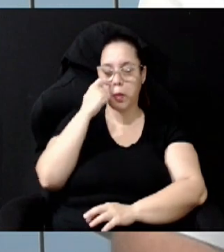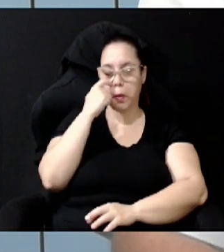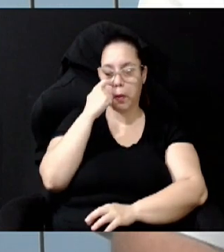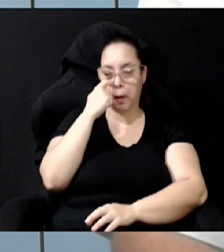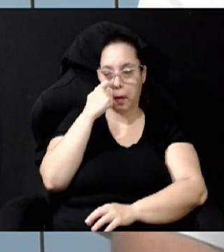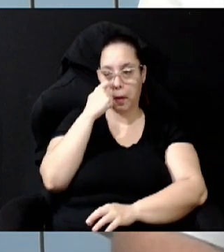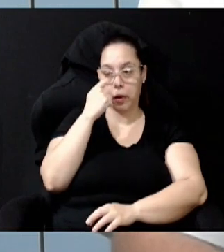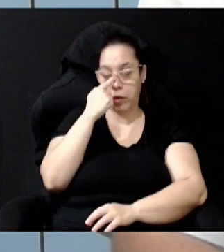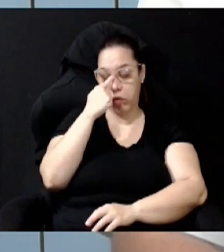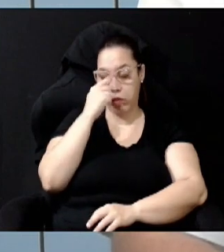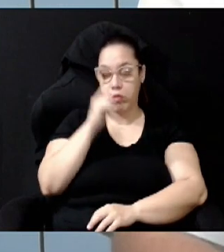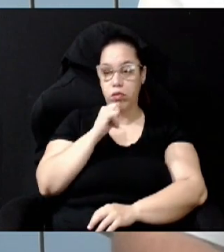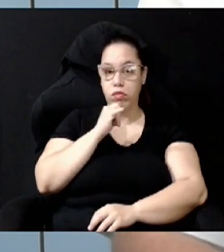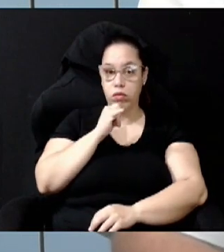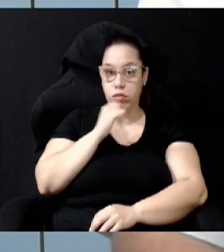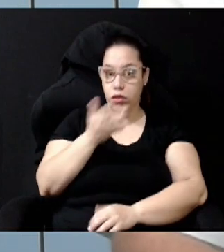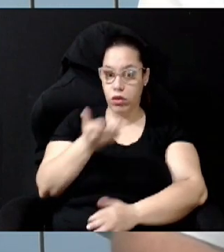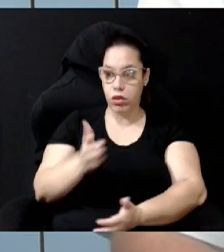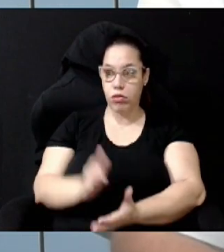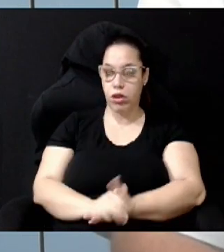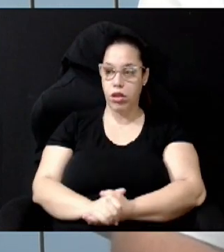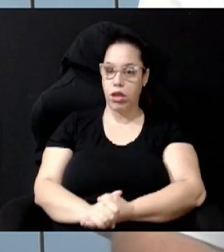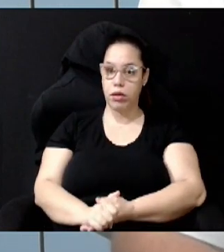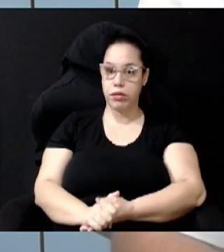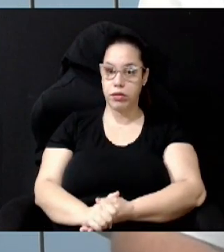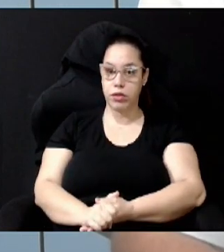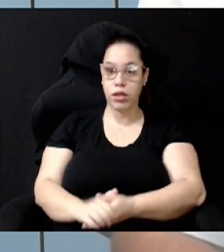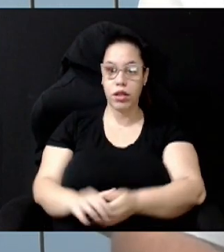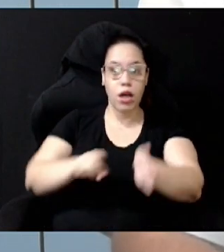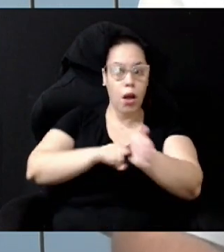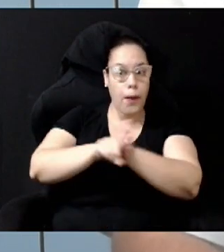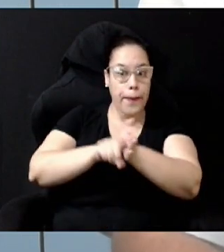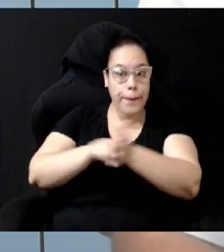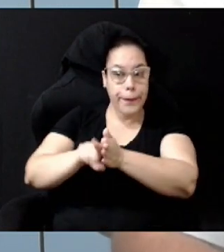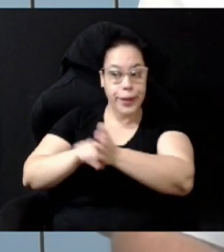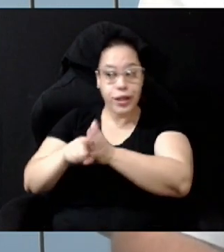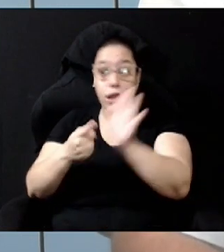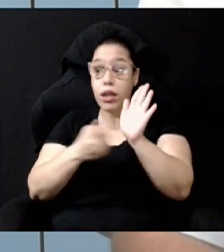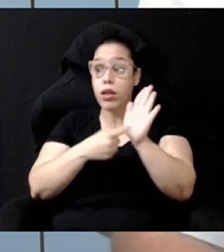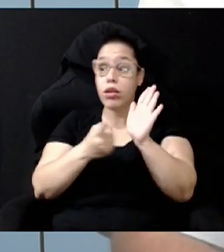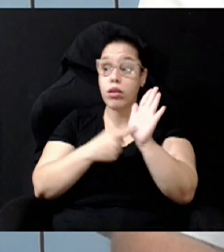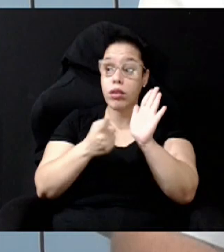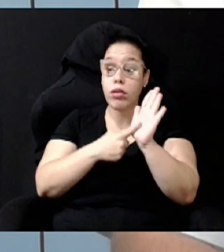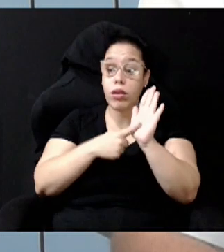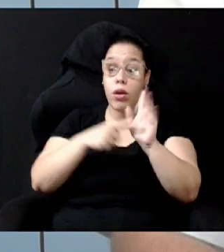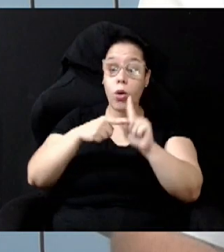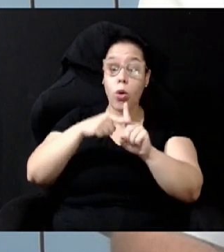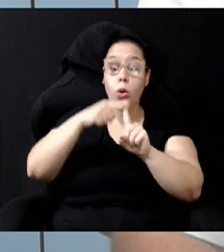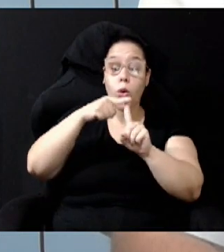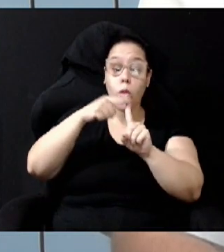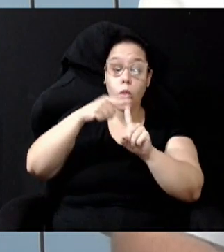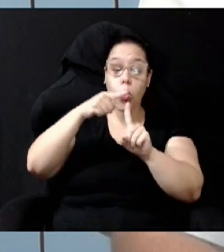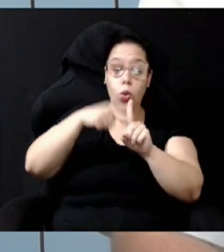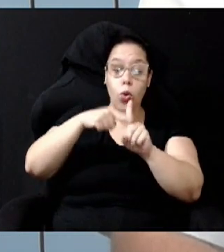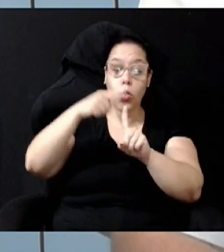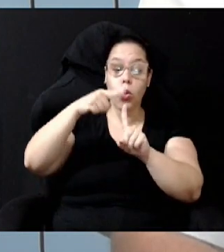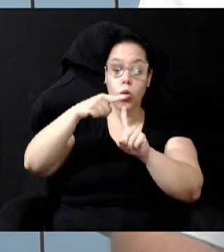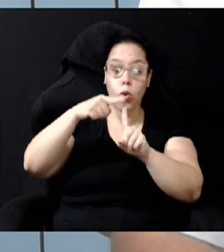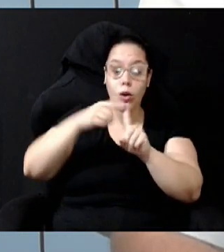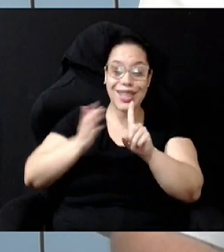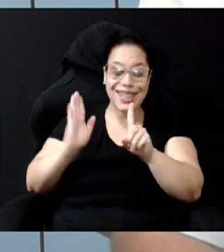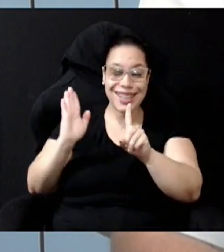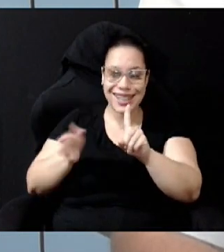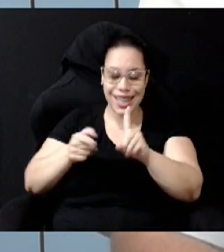né, a pesquisadores apontarem que a temperatura média aqui já subiu